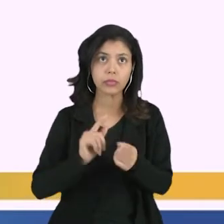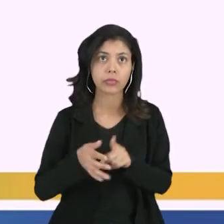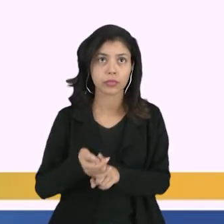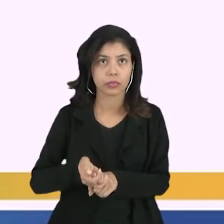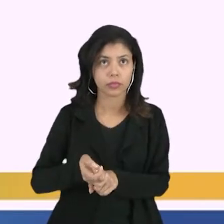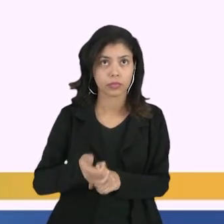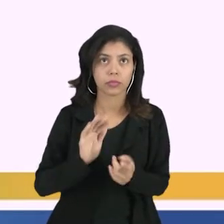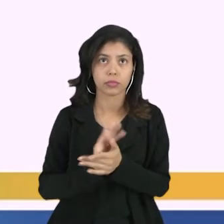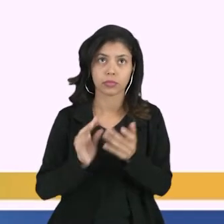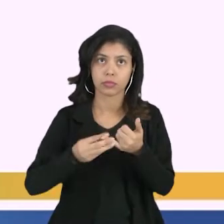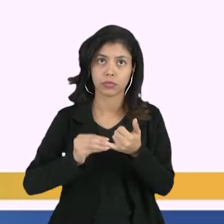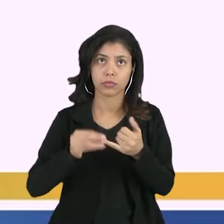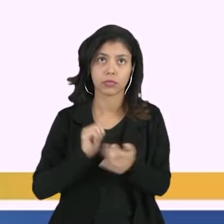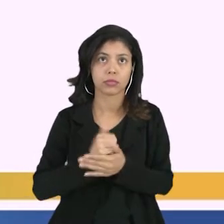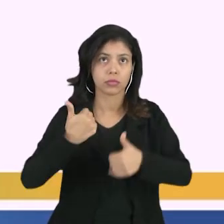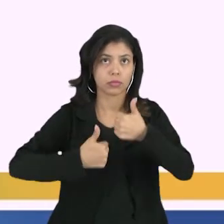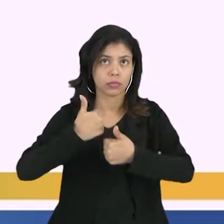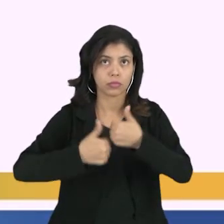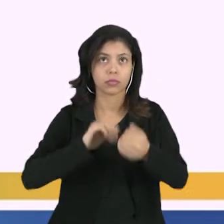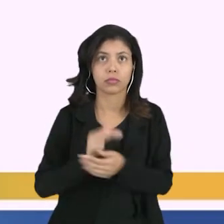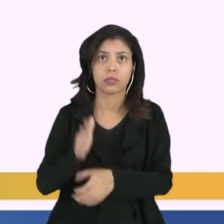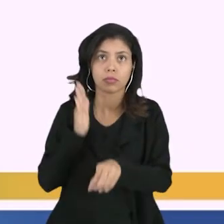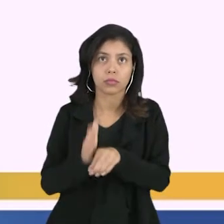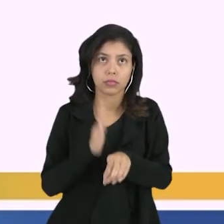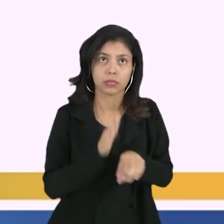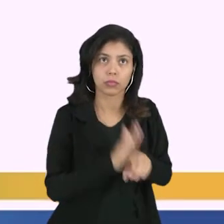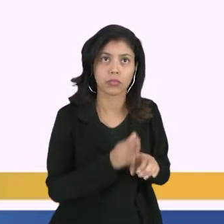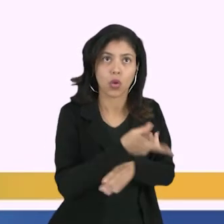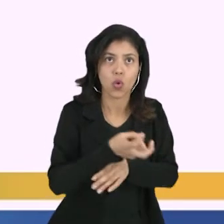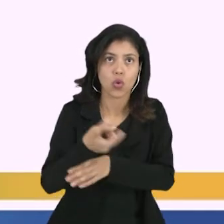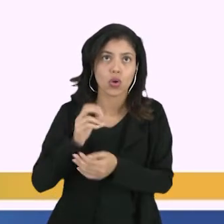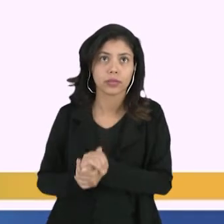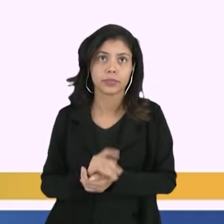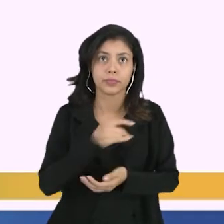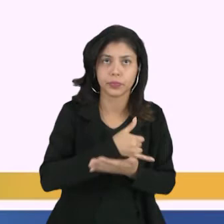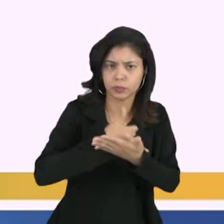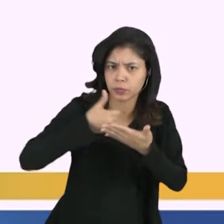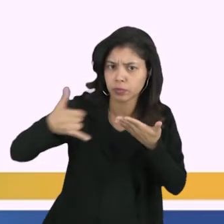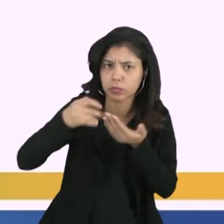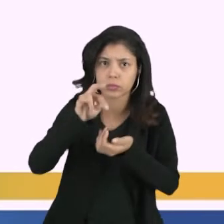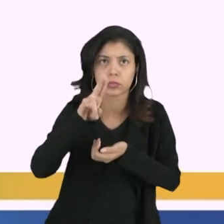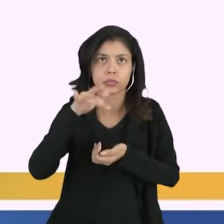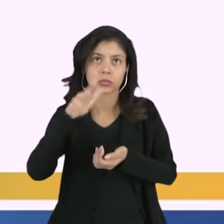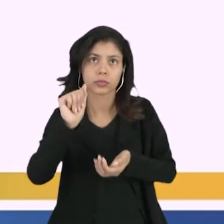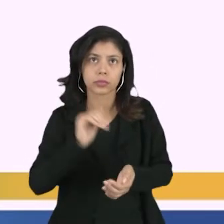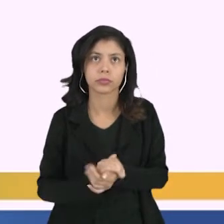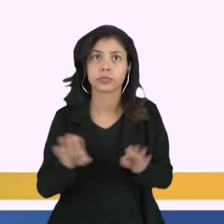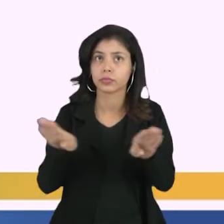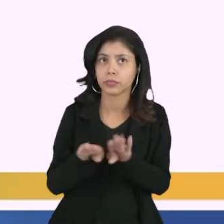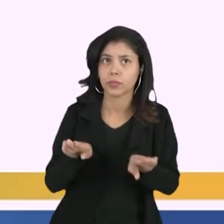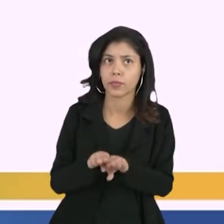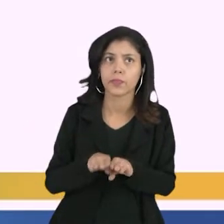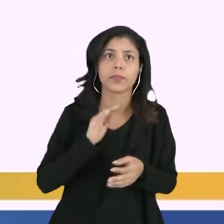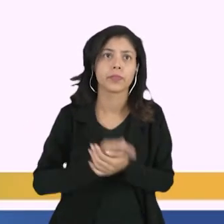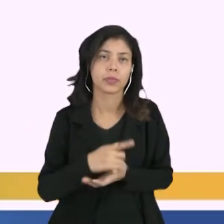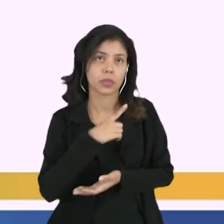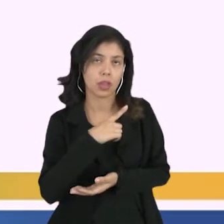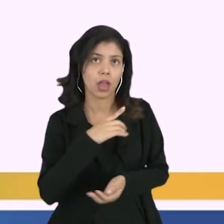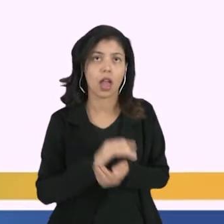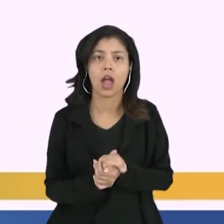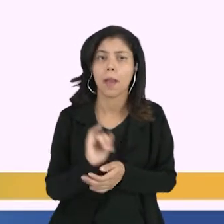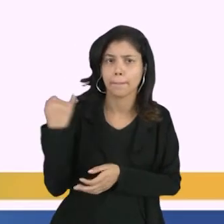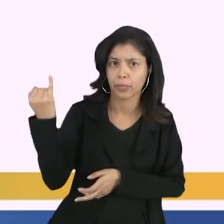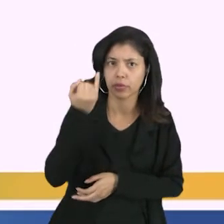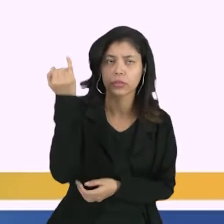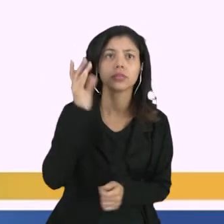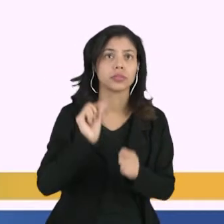arroz, mandioca, a extração das chamadas, né, drogas do sertão, e também aí eles tinham essa função